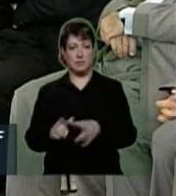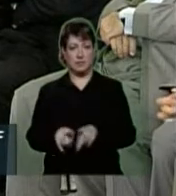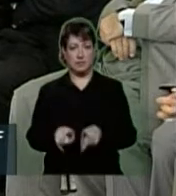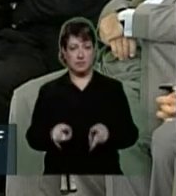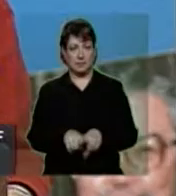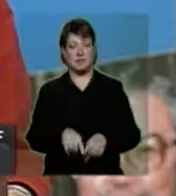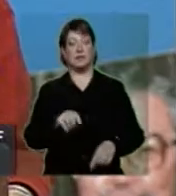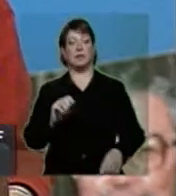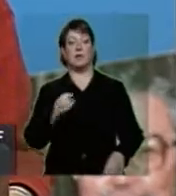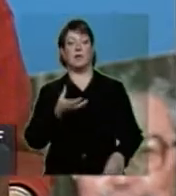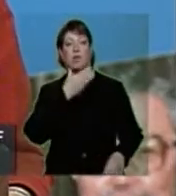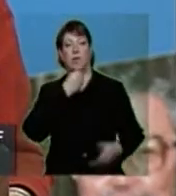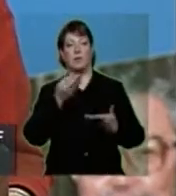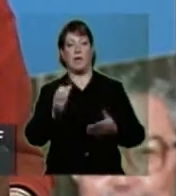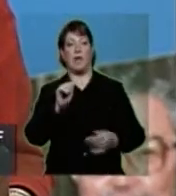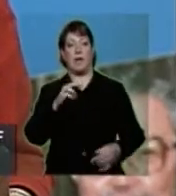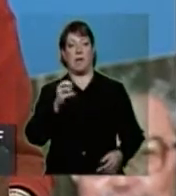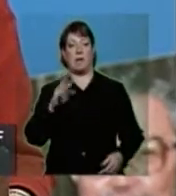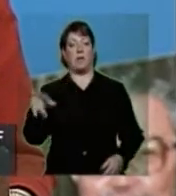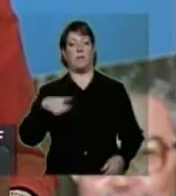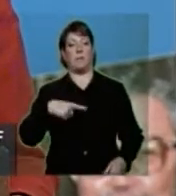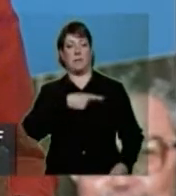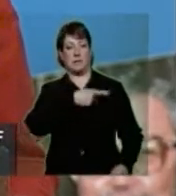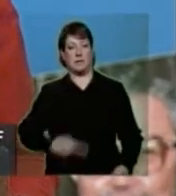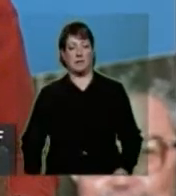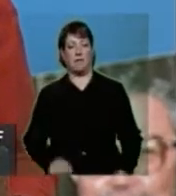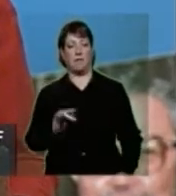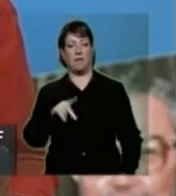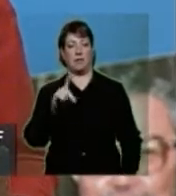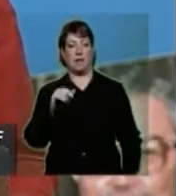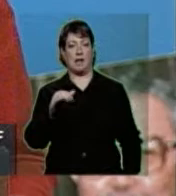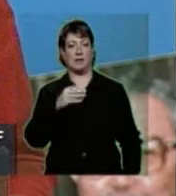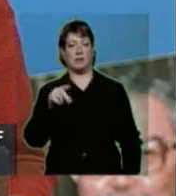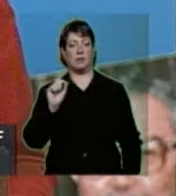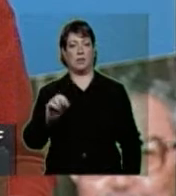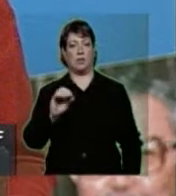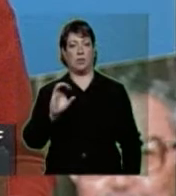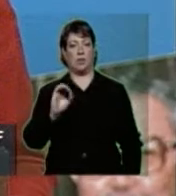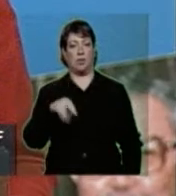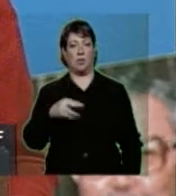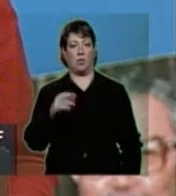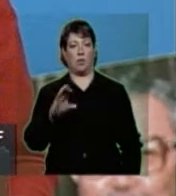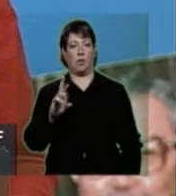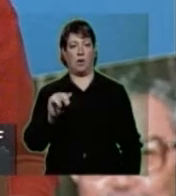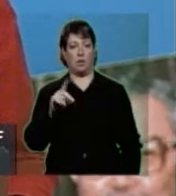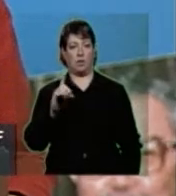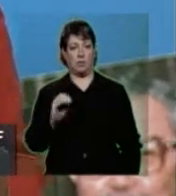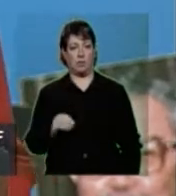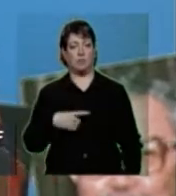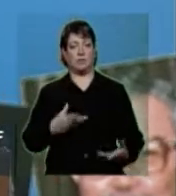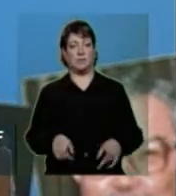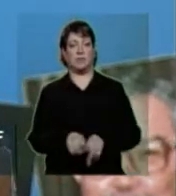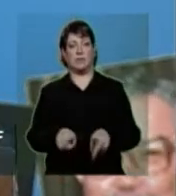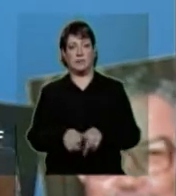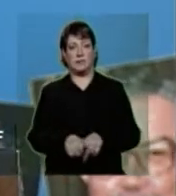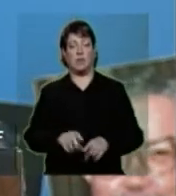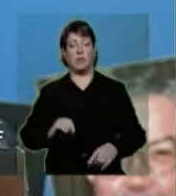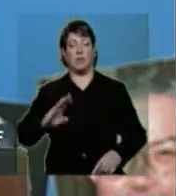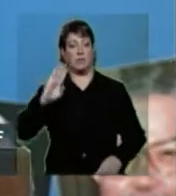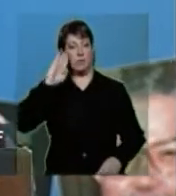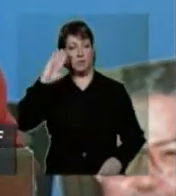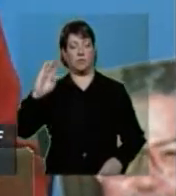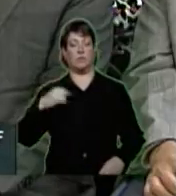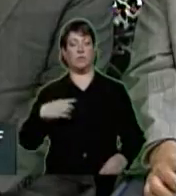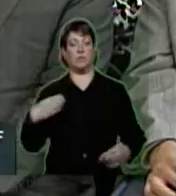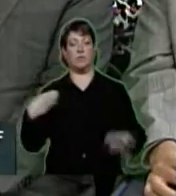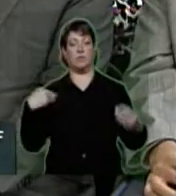Júnior, presidente da Fundação Conrado Wessel, almirante de esquadra Júlio Soares de Moura Neto, comandante da Marinha do